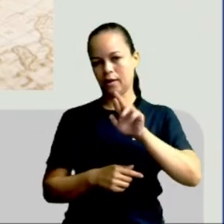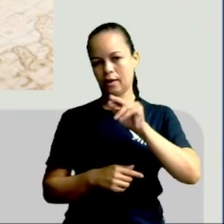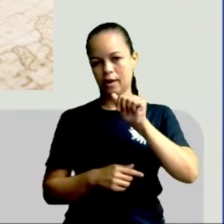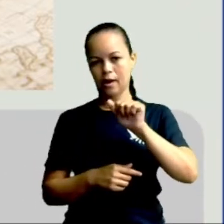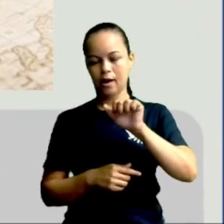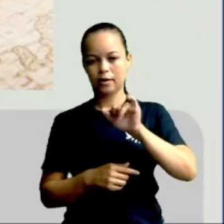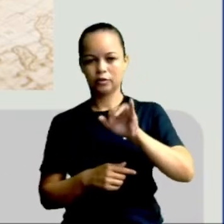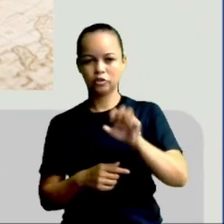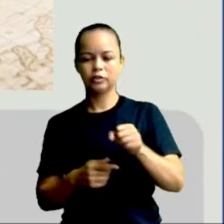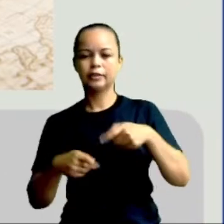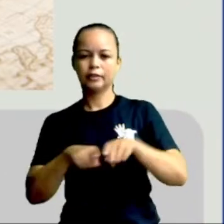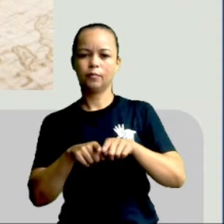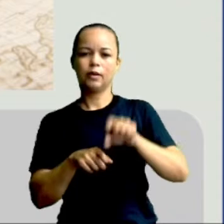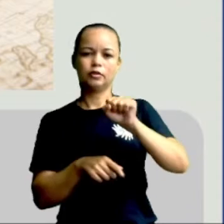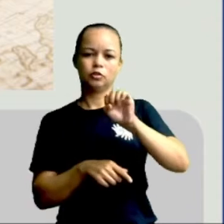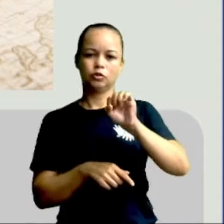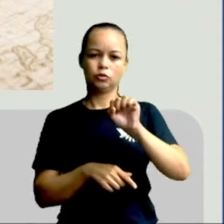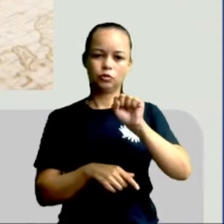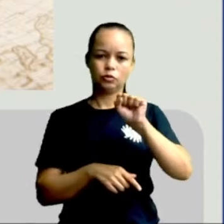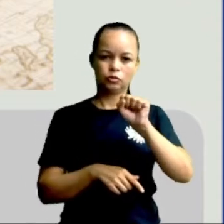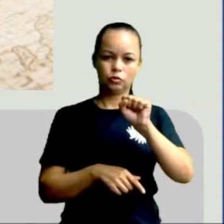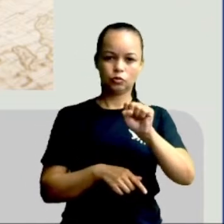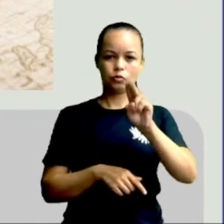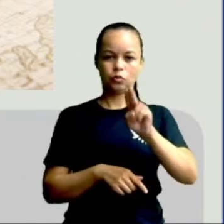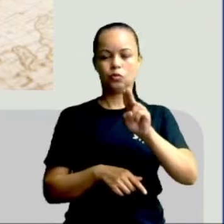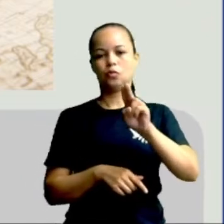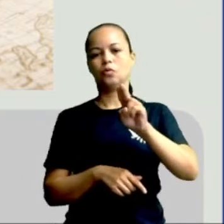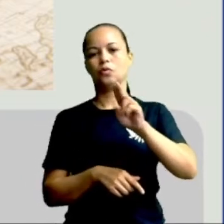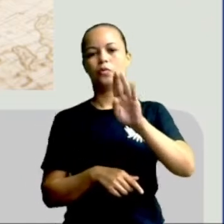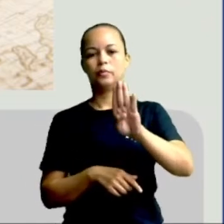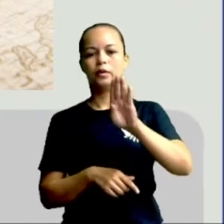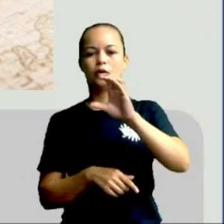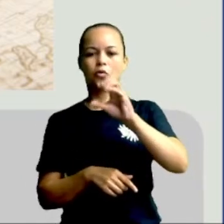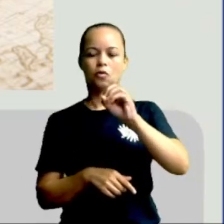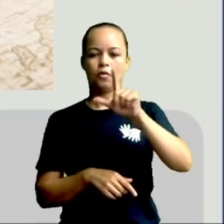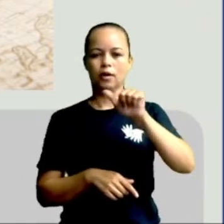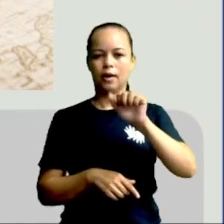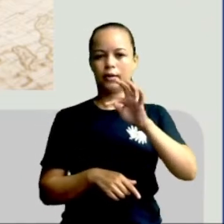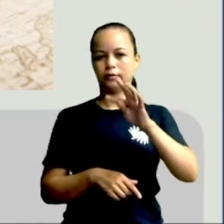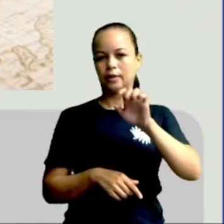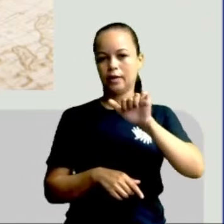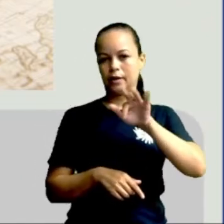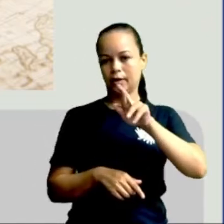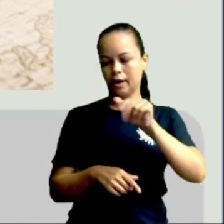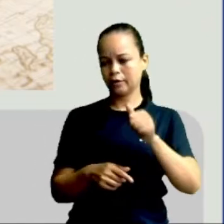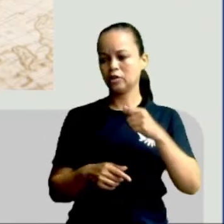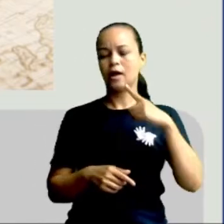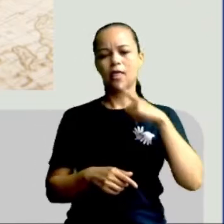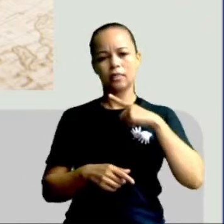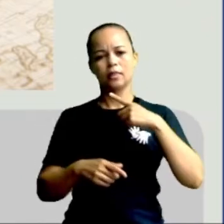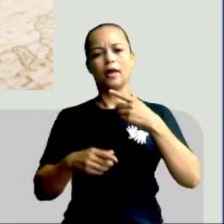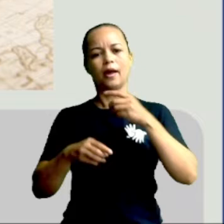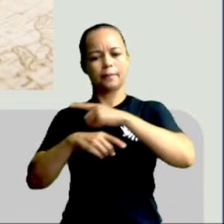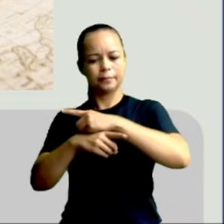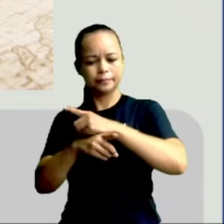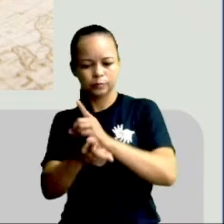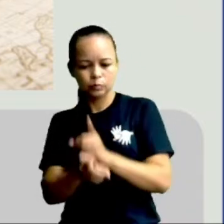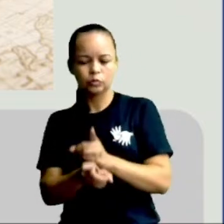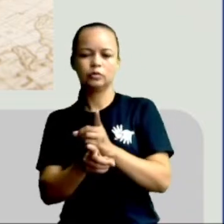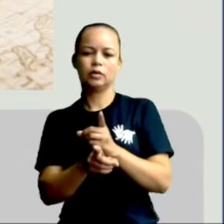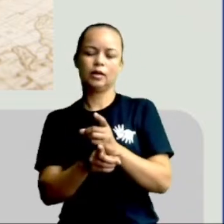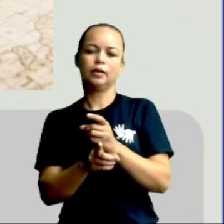vocês. Existem bússolas de dois tipos. As bússolas magnéticas, que se baseiam pelo Polo